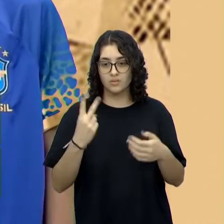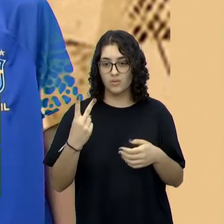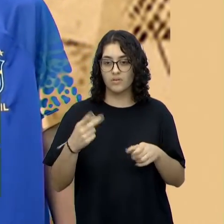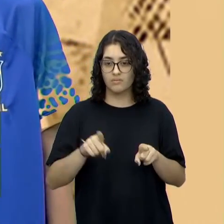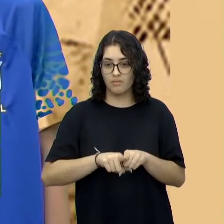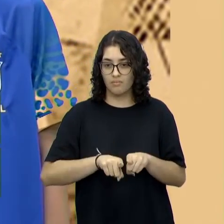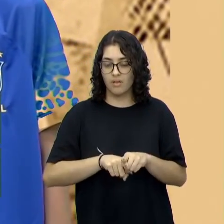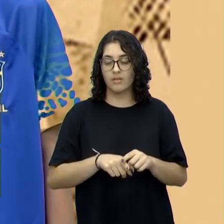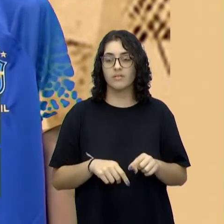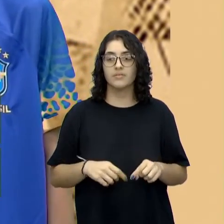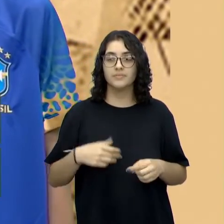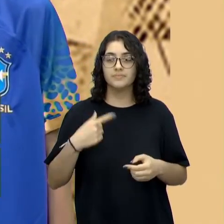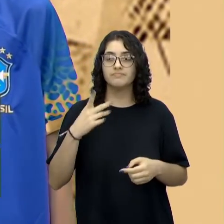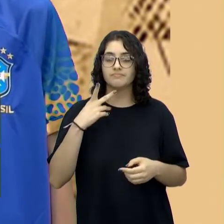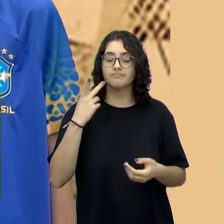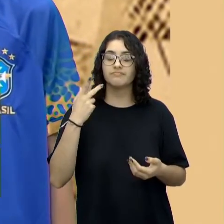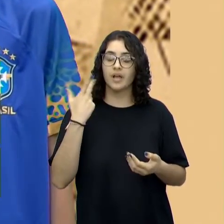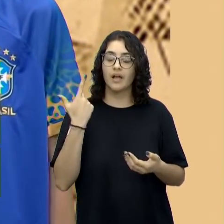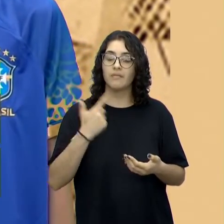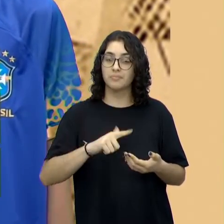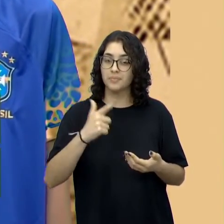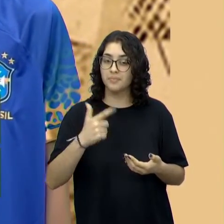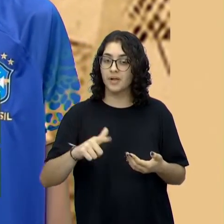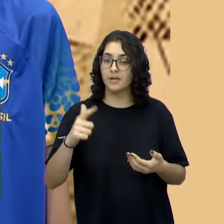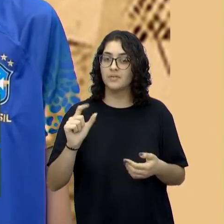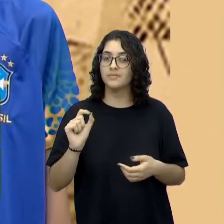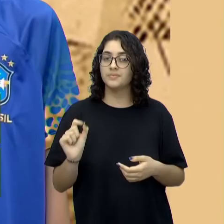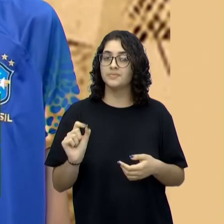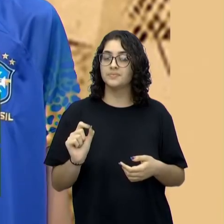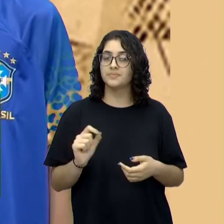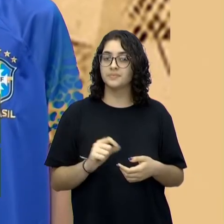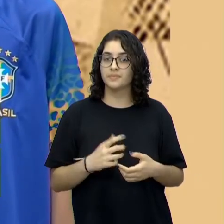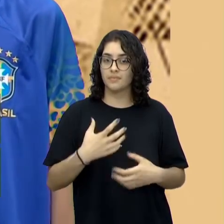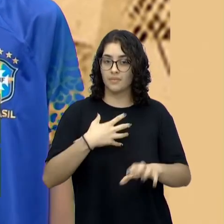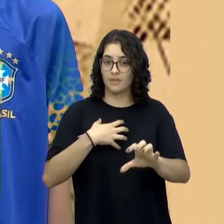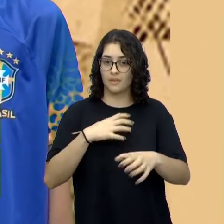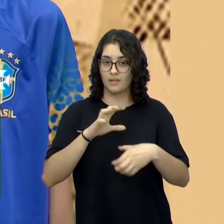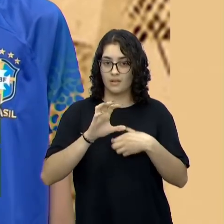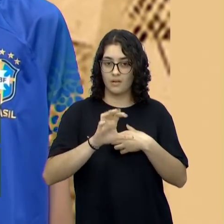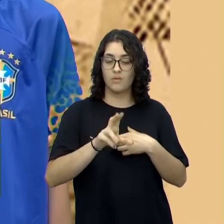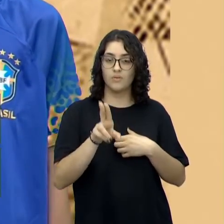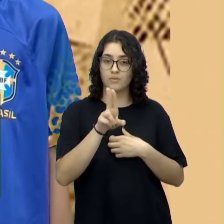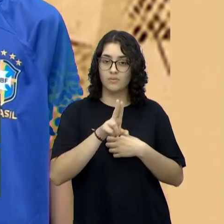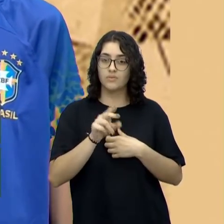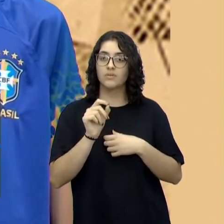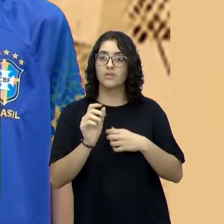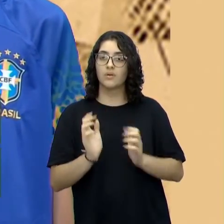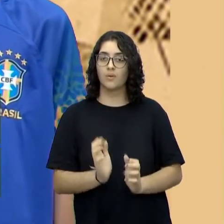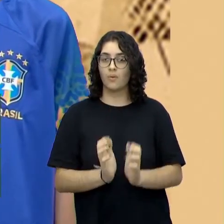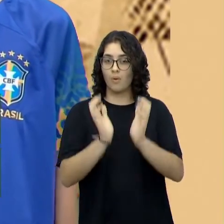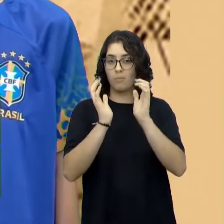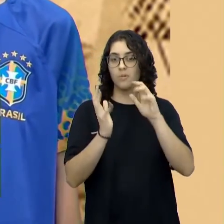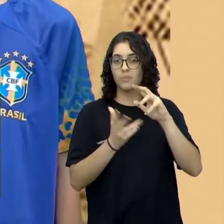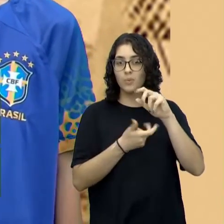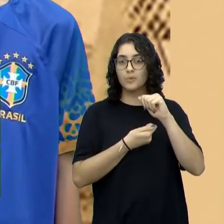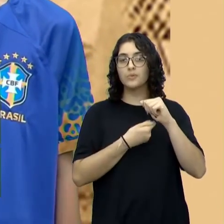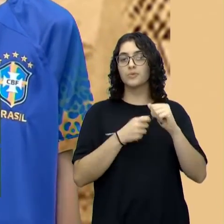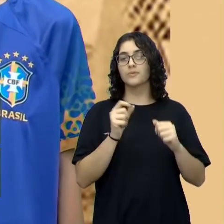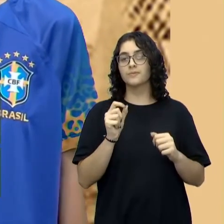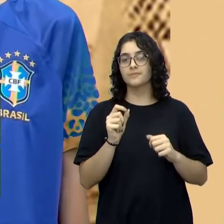também, e a gente bateu muito nessa tecla, que é a questão da empatia, né? Então utilizem a Copa do Mundo também para vocês